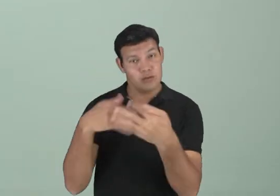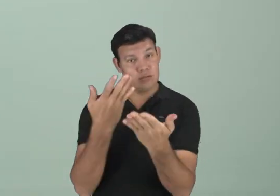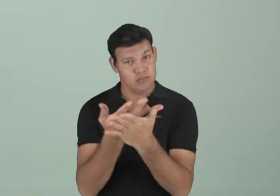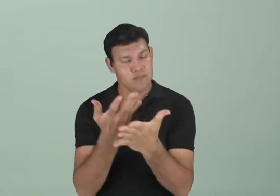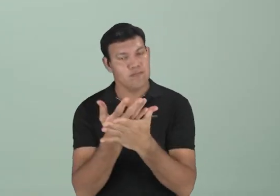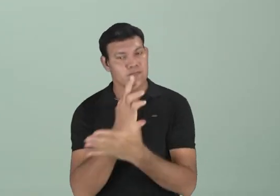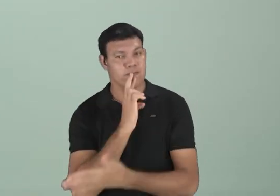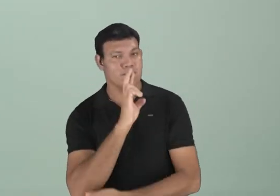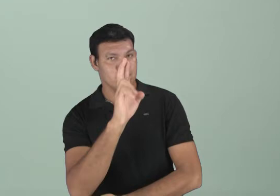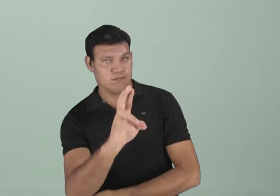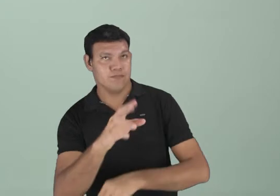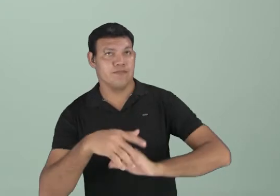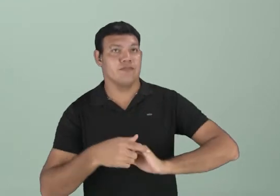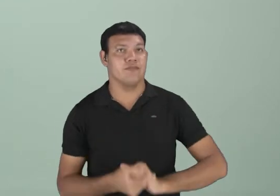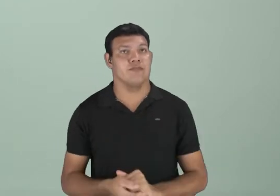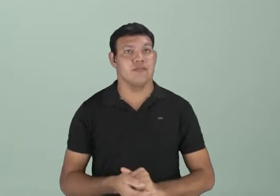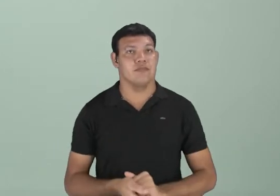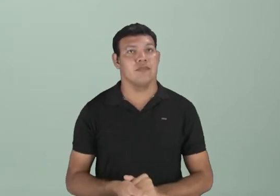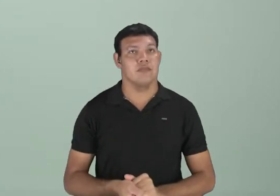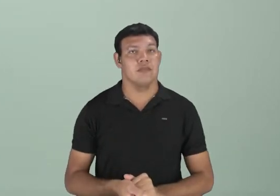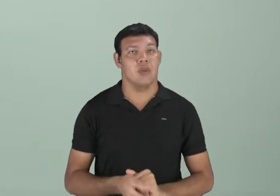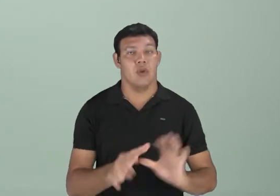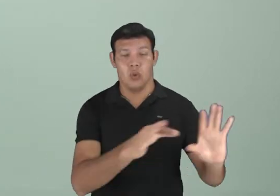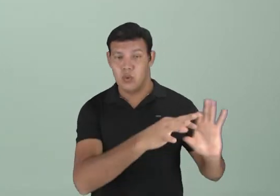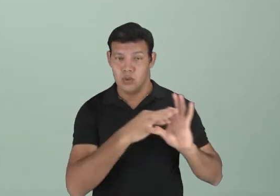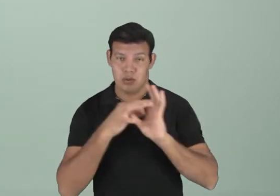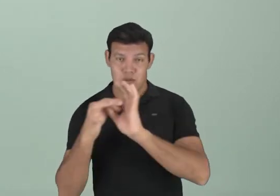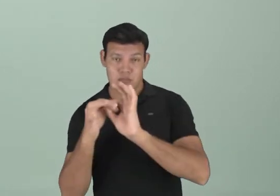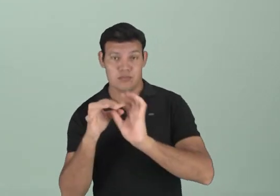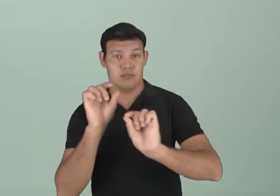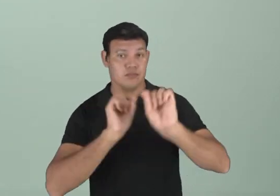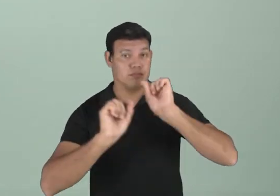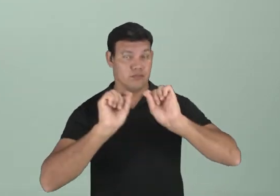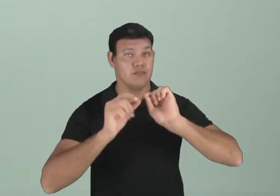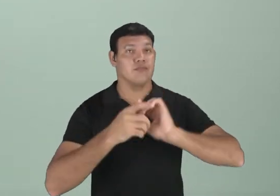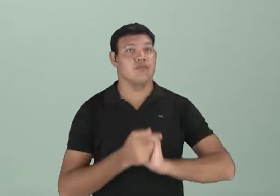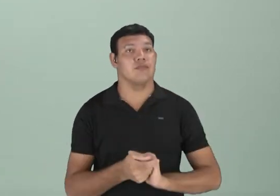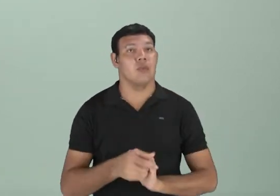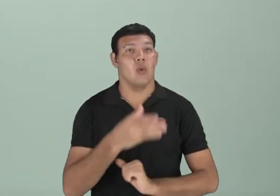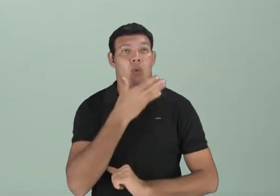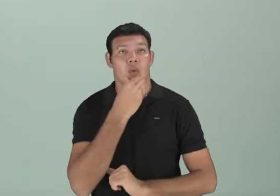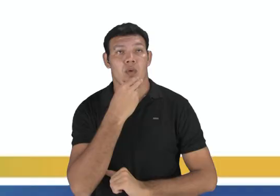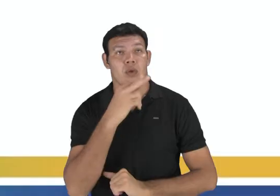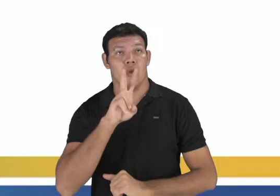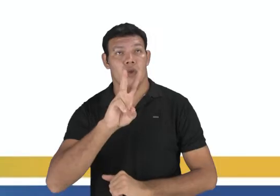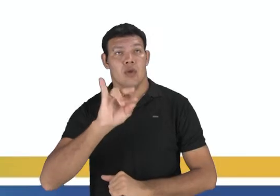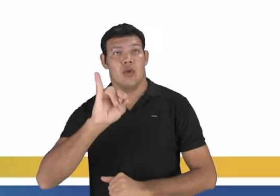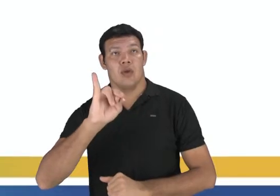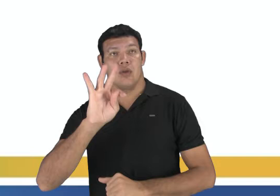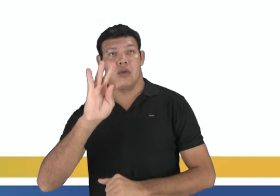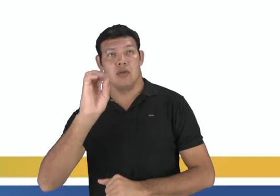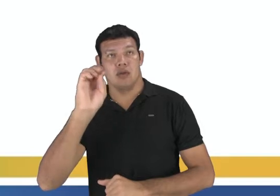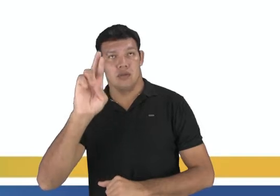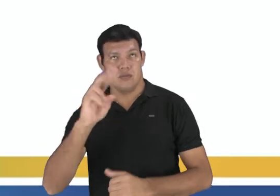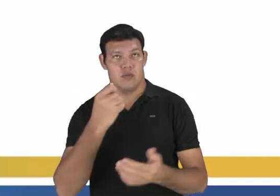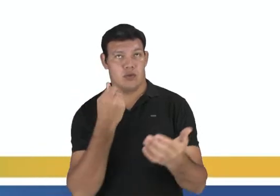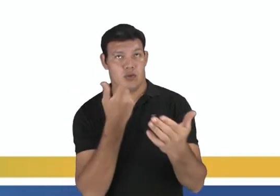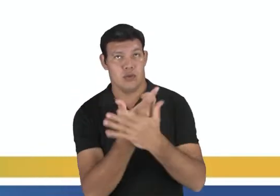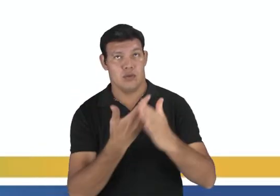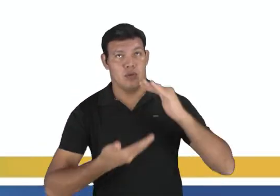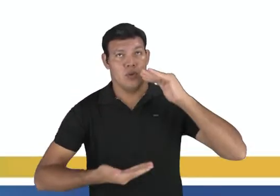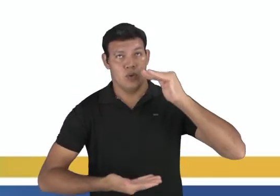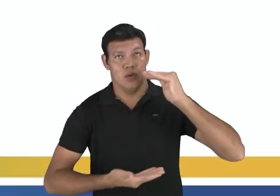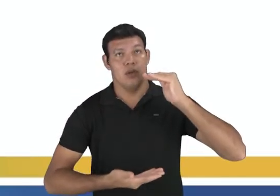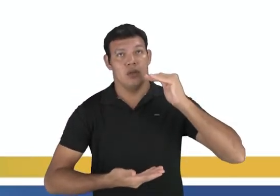respondam. Então, a nossa contextualização é a seguinte: Vitor comprou uma garrafa de 3 litros de suco